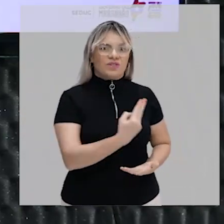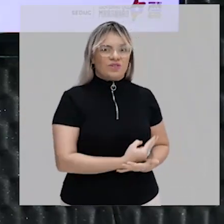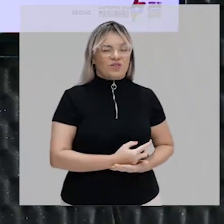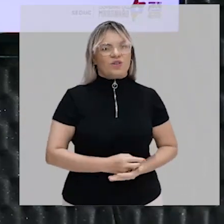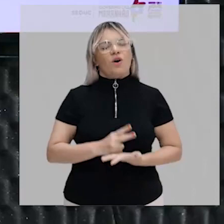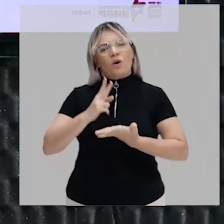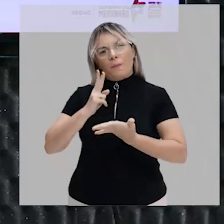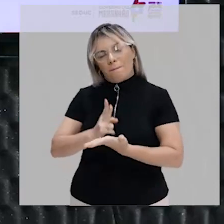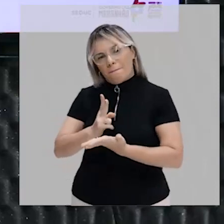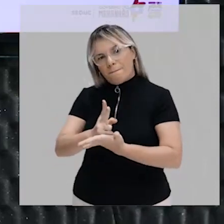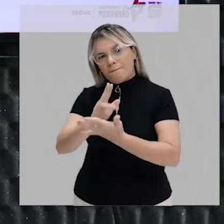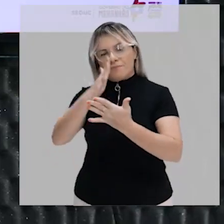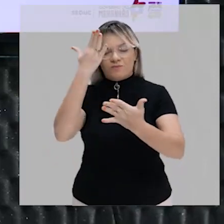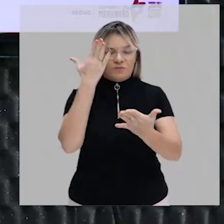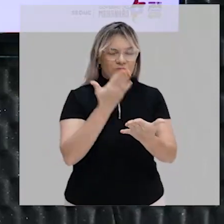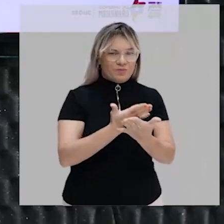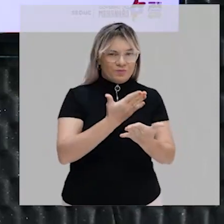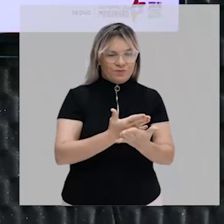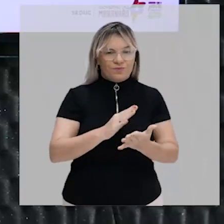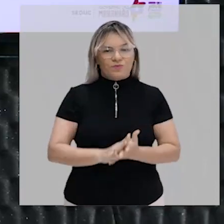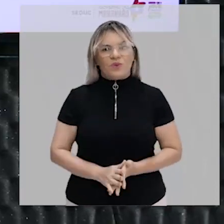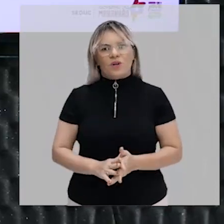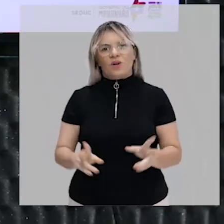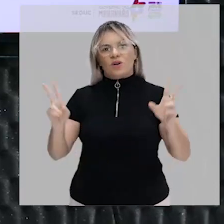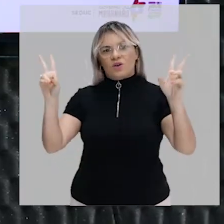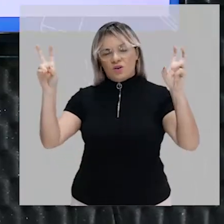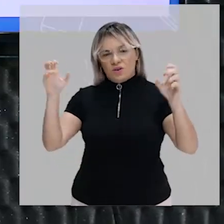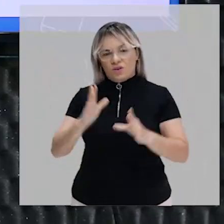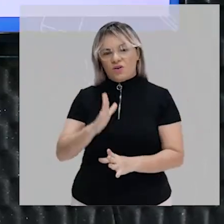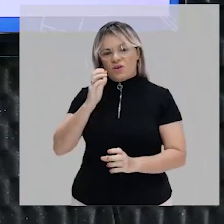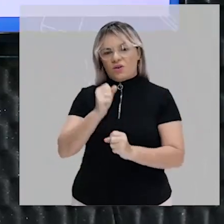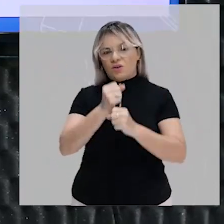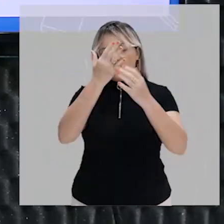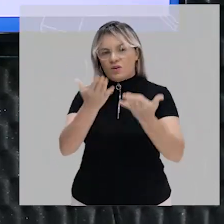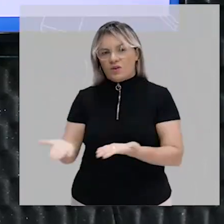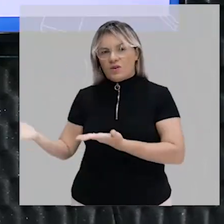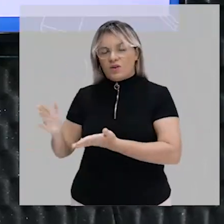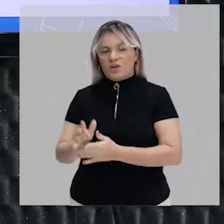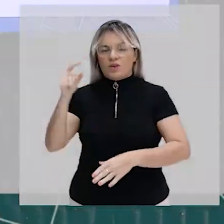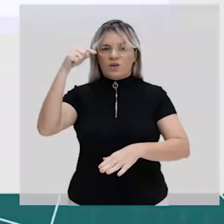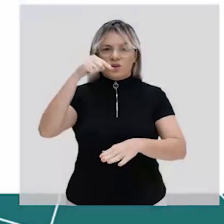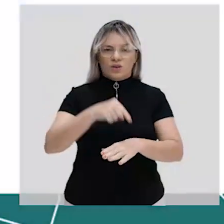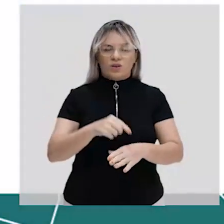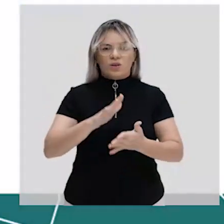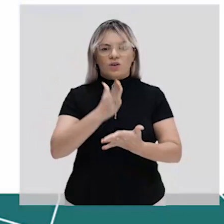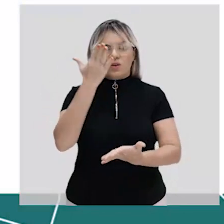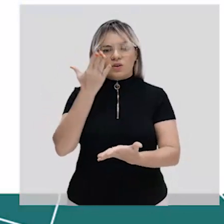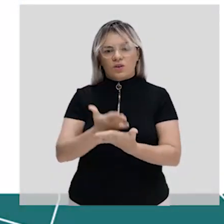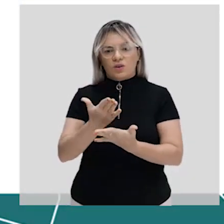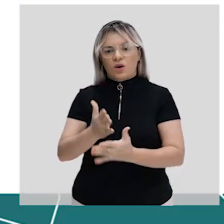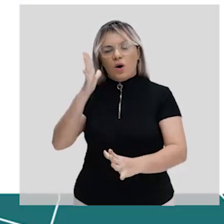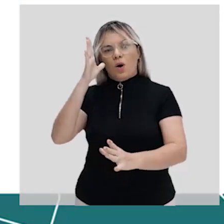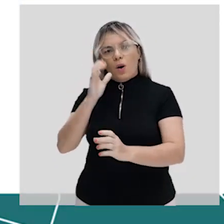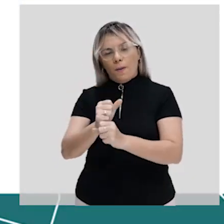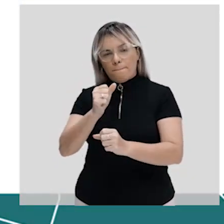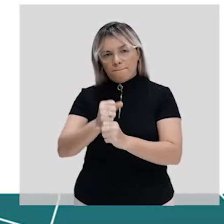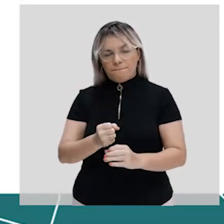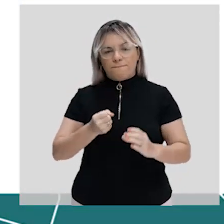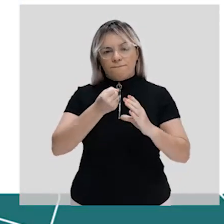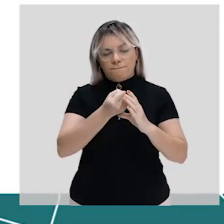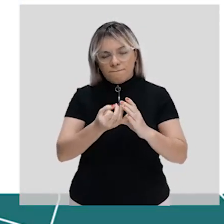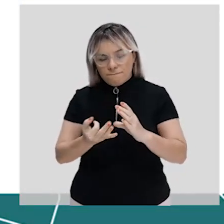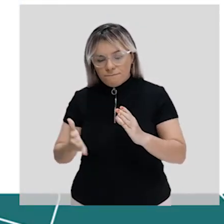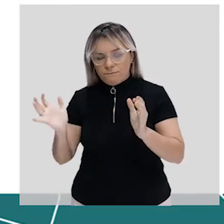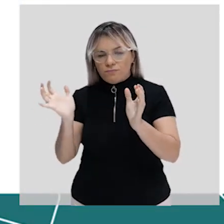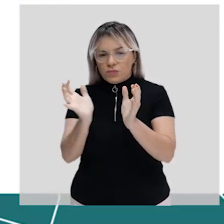dando continuidade ao estudo, né, sobre conjuntos. Neste momento, nós estamos trabalhando operações com conjuntos. Esse